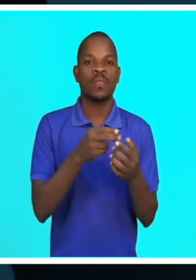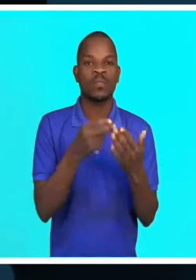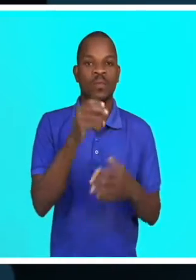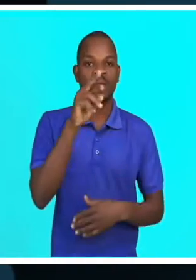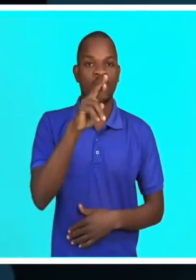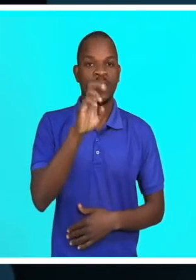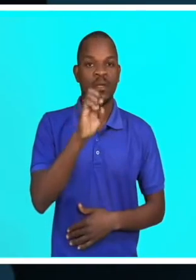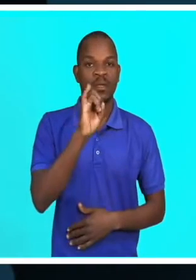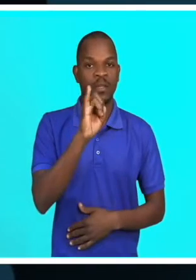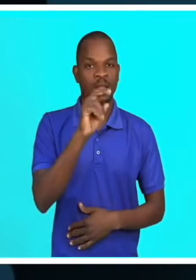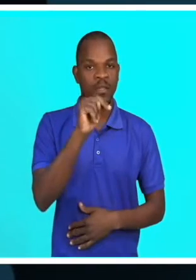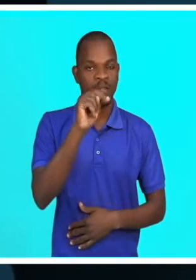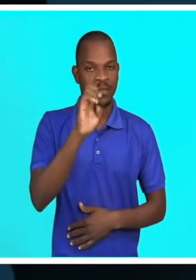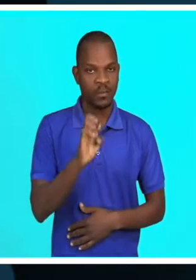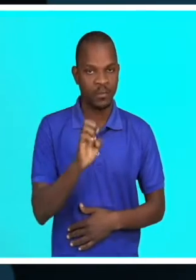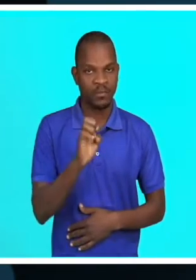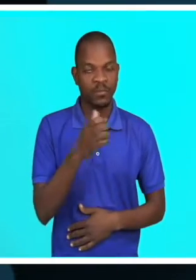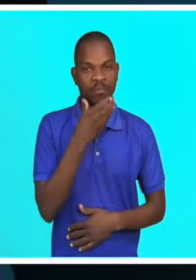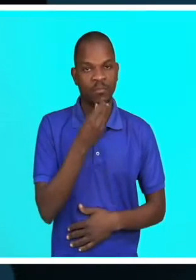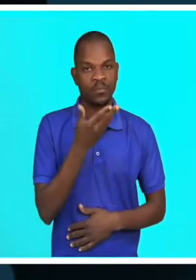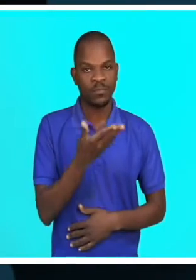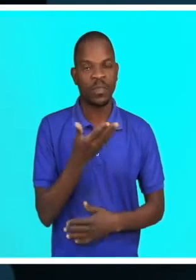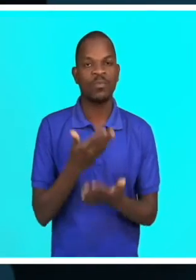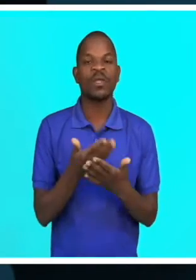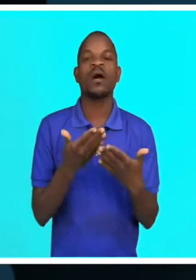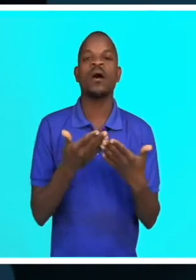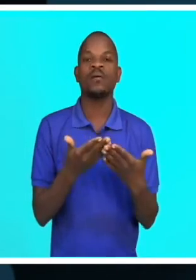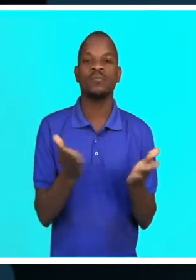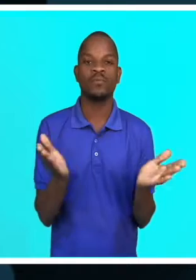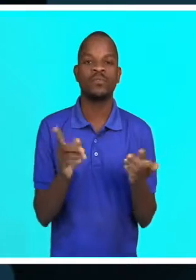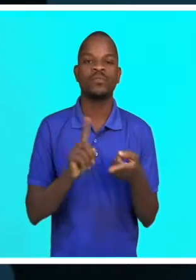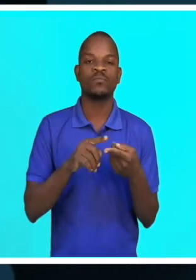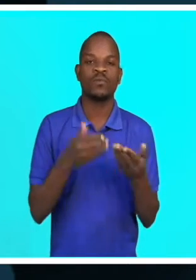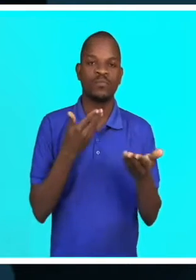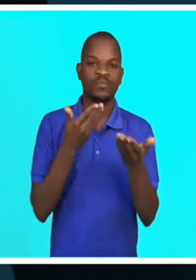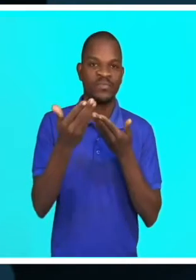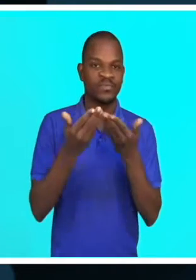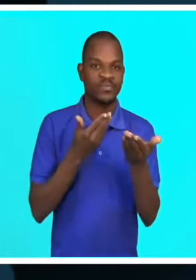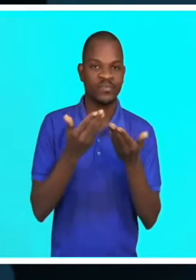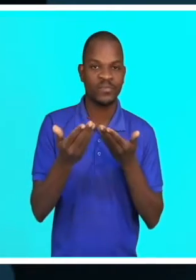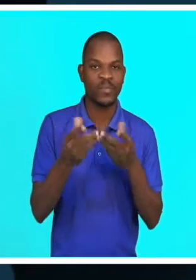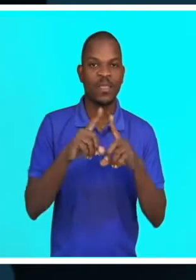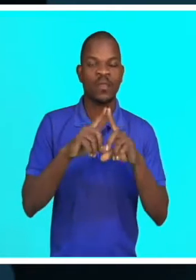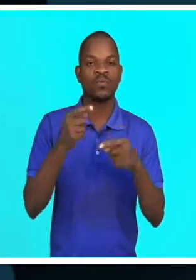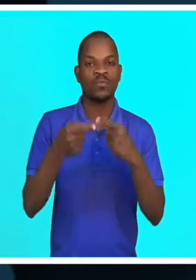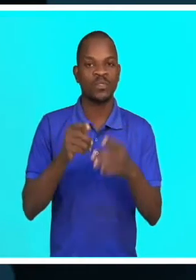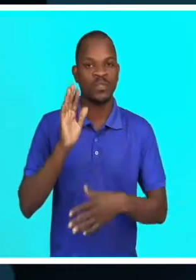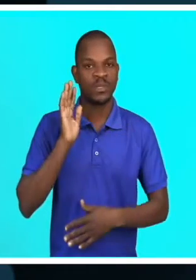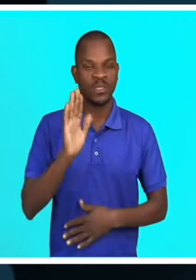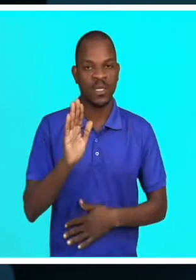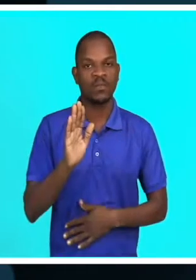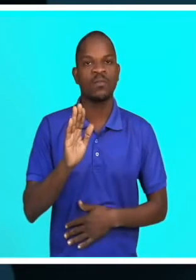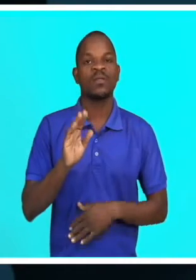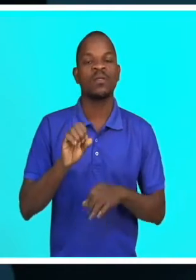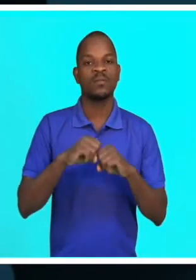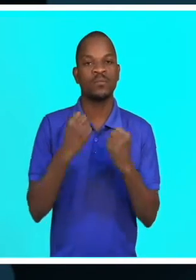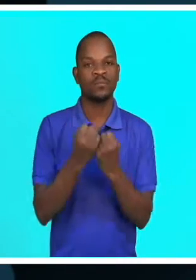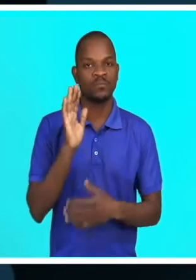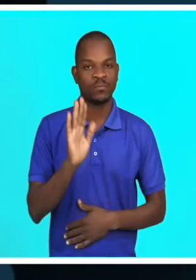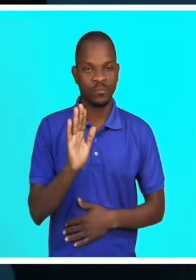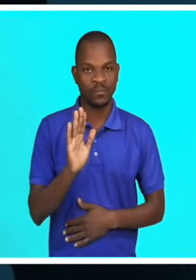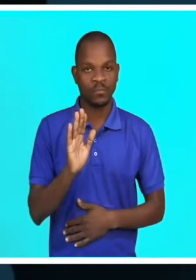obrigado, Reiner, não é? Sabangane, não é? Por ter nos cedido esse espaço e trocar um bocadinho